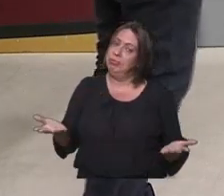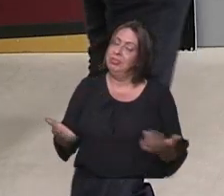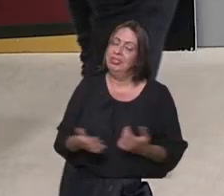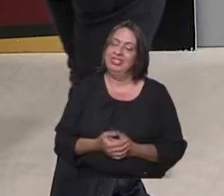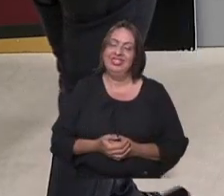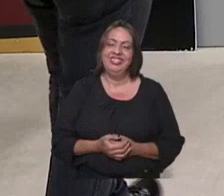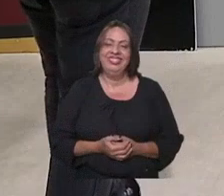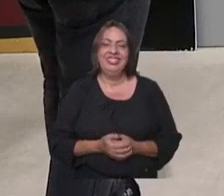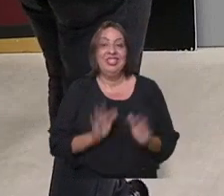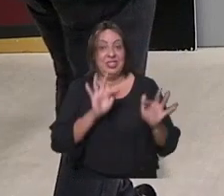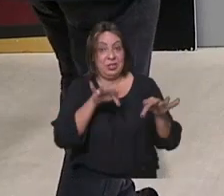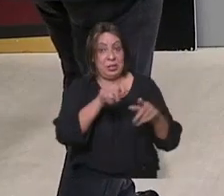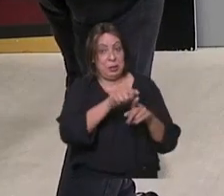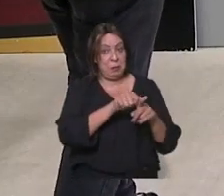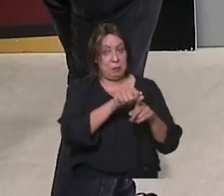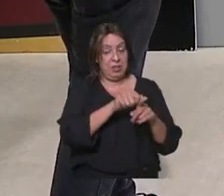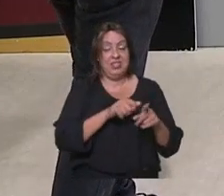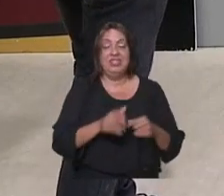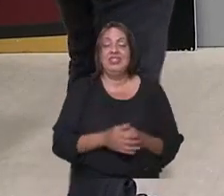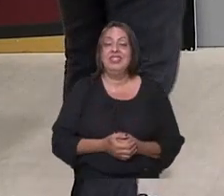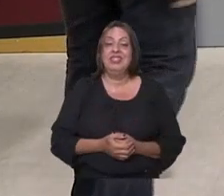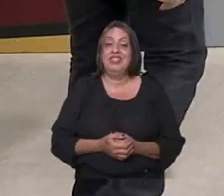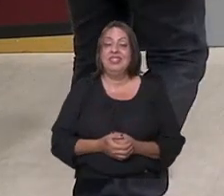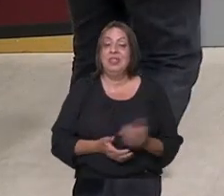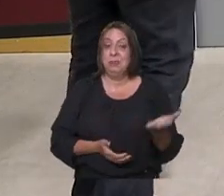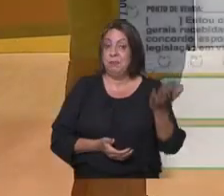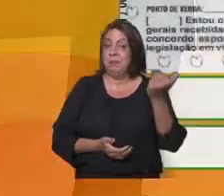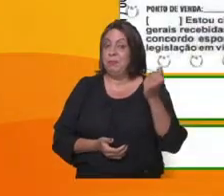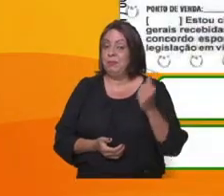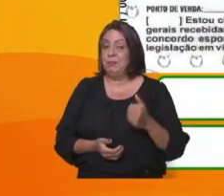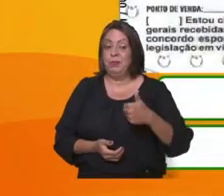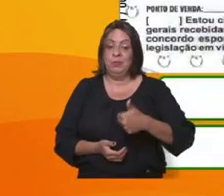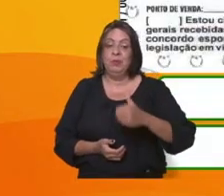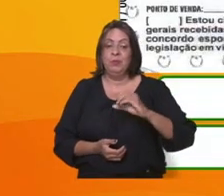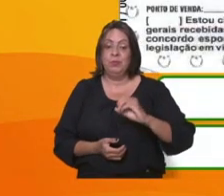né? Fim de mês chegando, mês virando. Vamos lá,